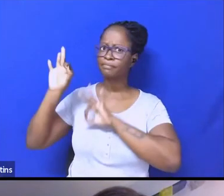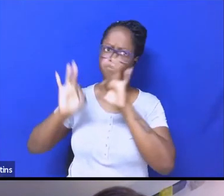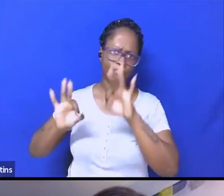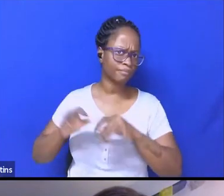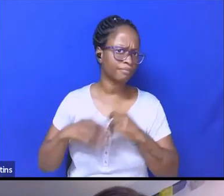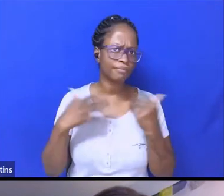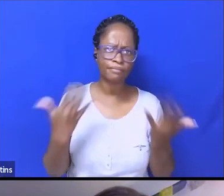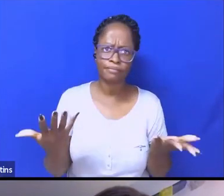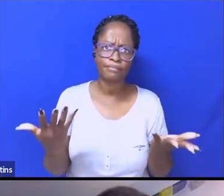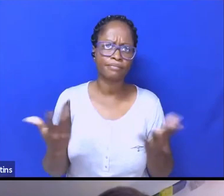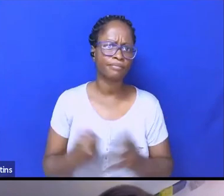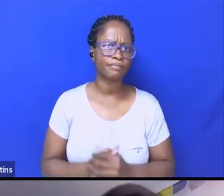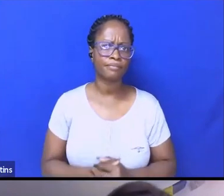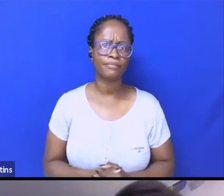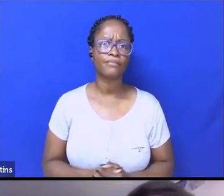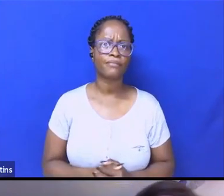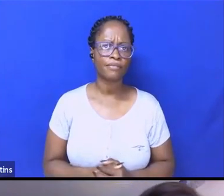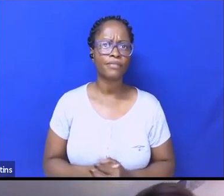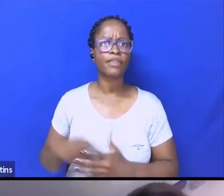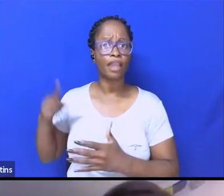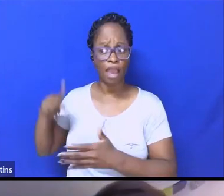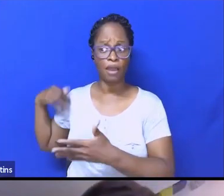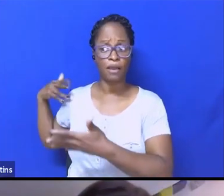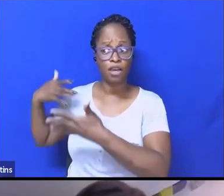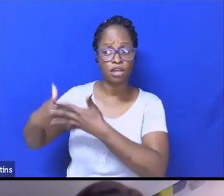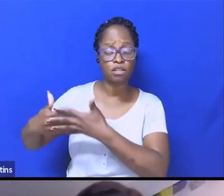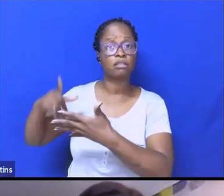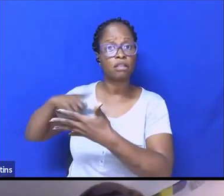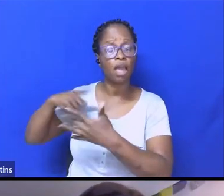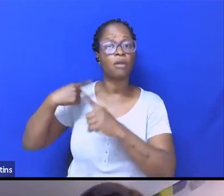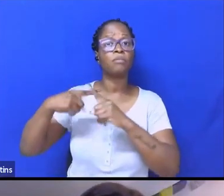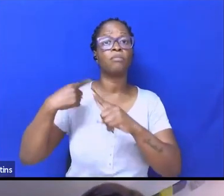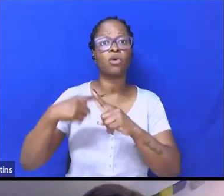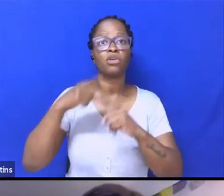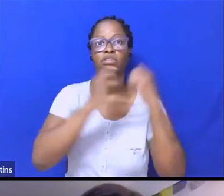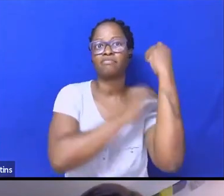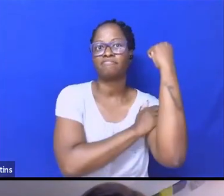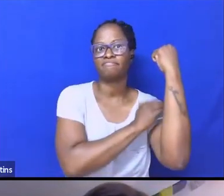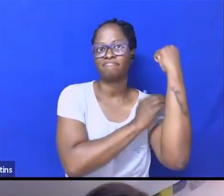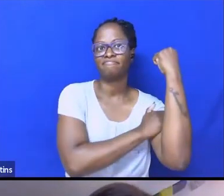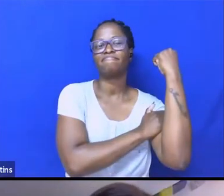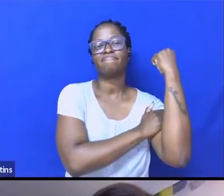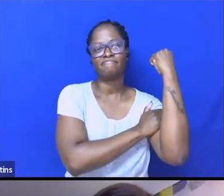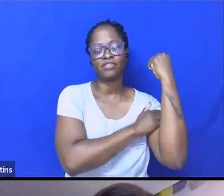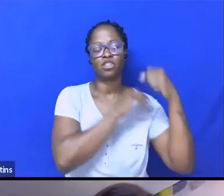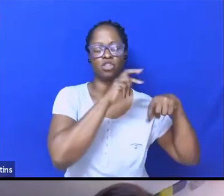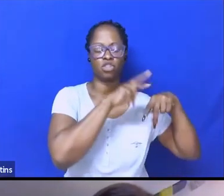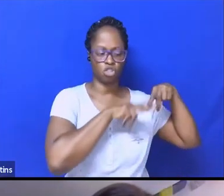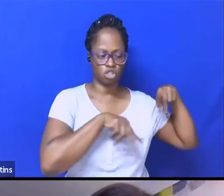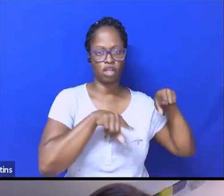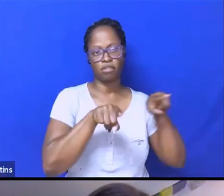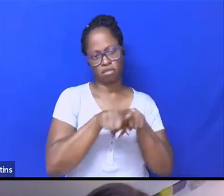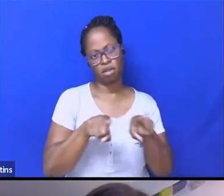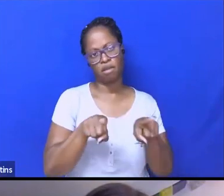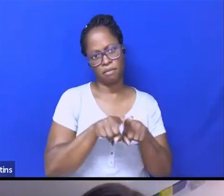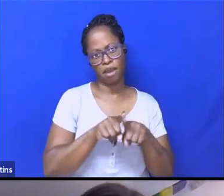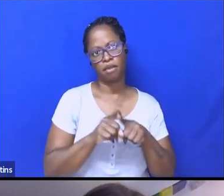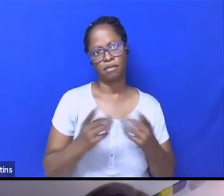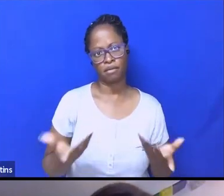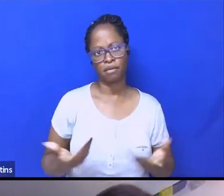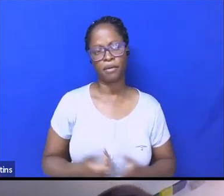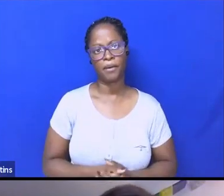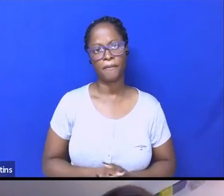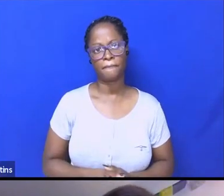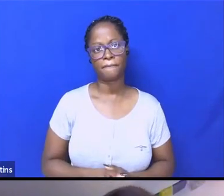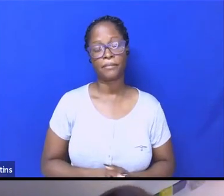legado histórico em matéria feminista e de gênero e essa é também nossa responsabilidade